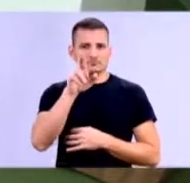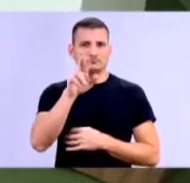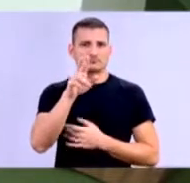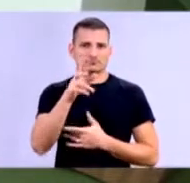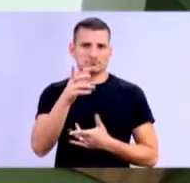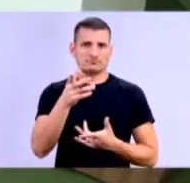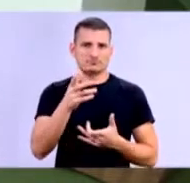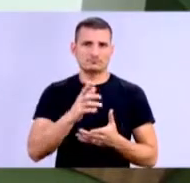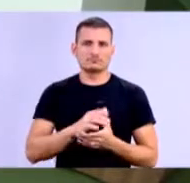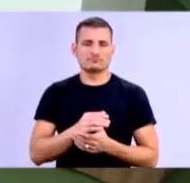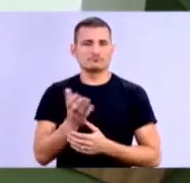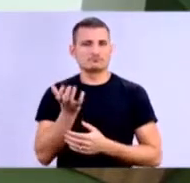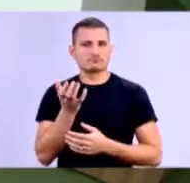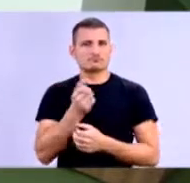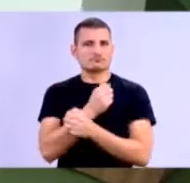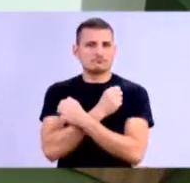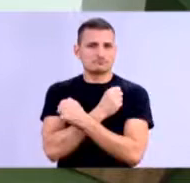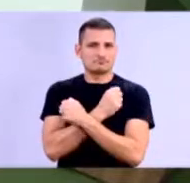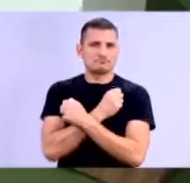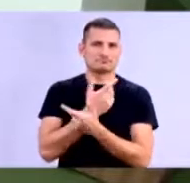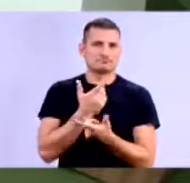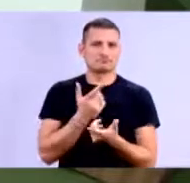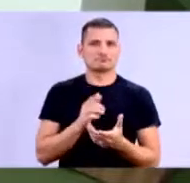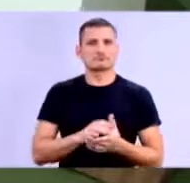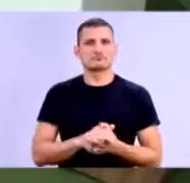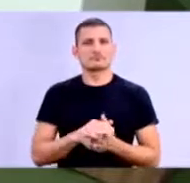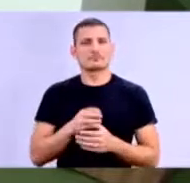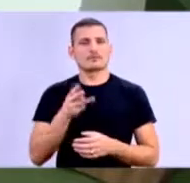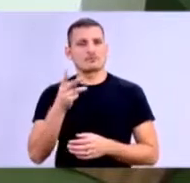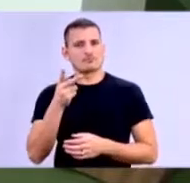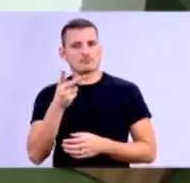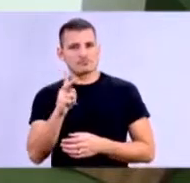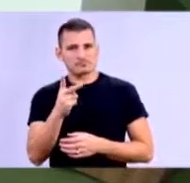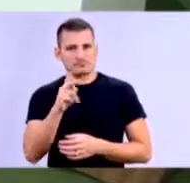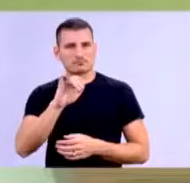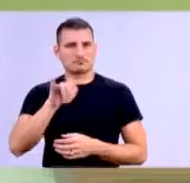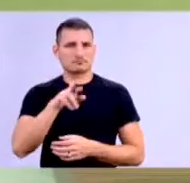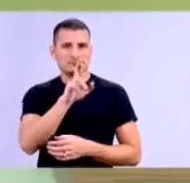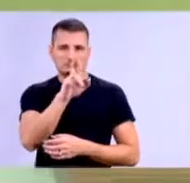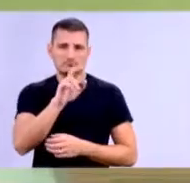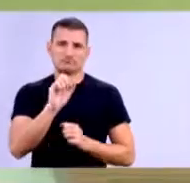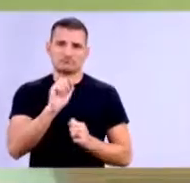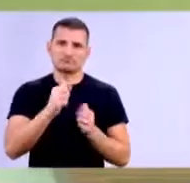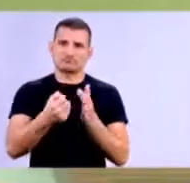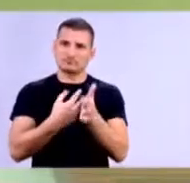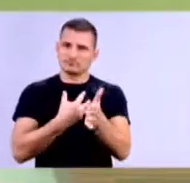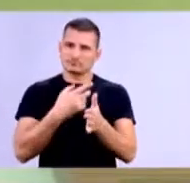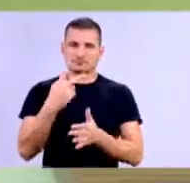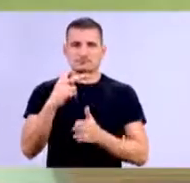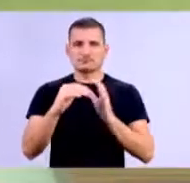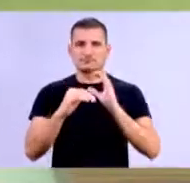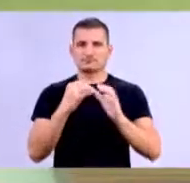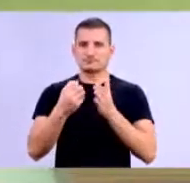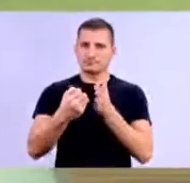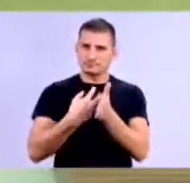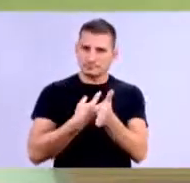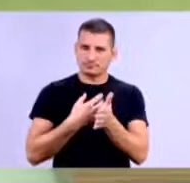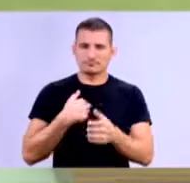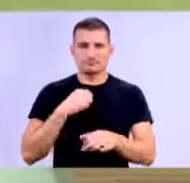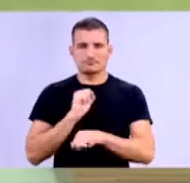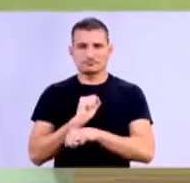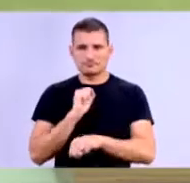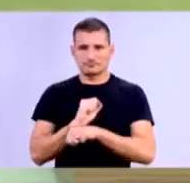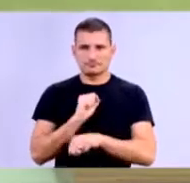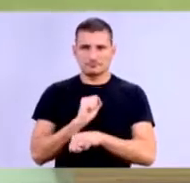e até agora ainda não apareceu. Ai, professora, Manda cadê seu Jaru? vídeo para nós, que nós estamos aqui aguardando para